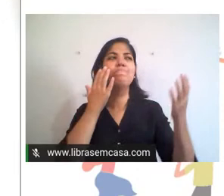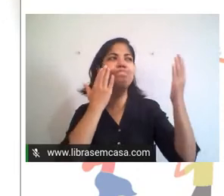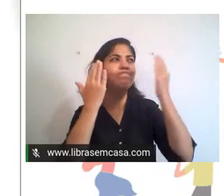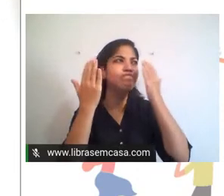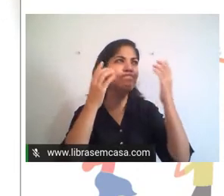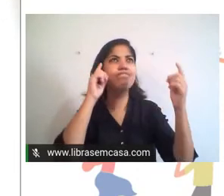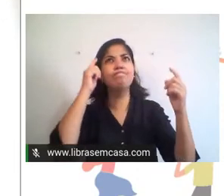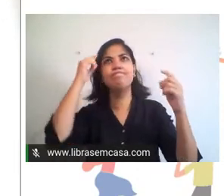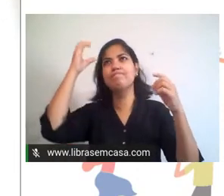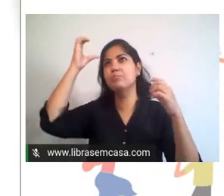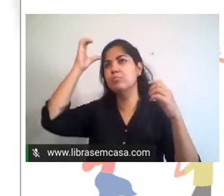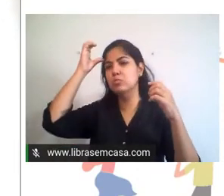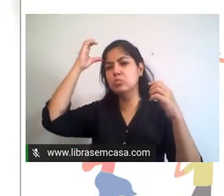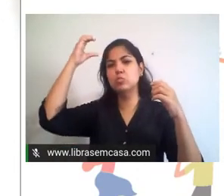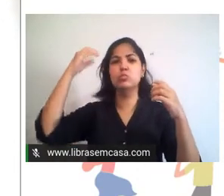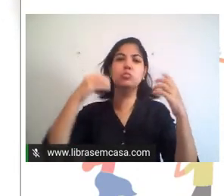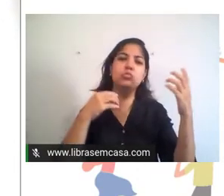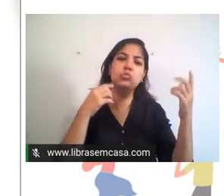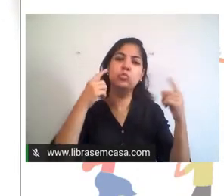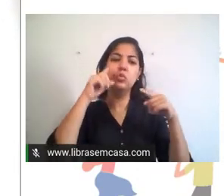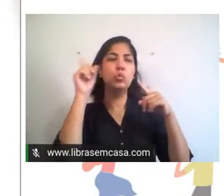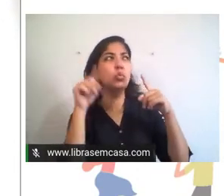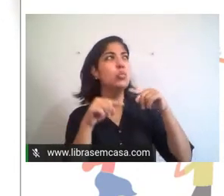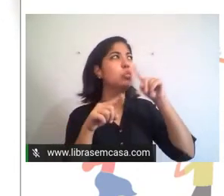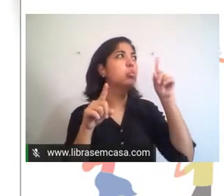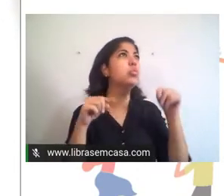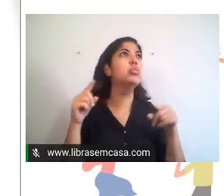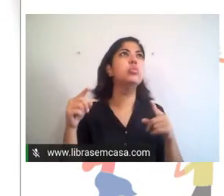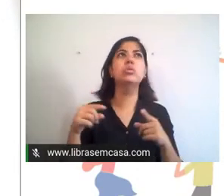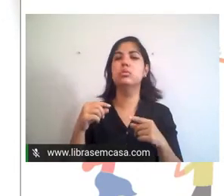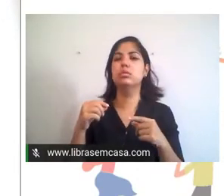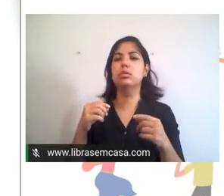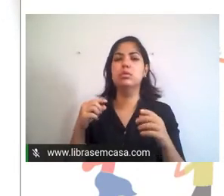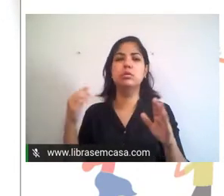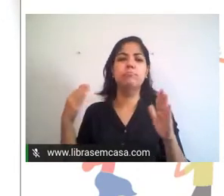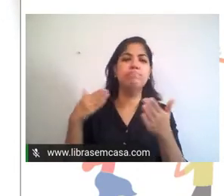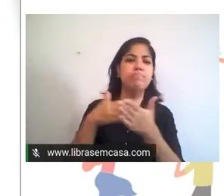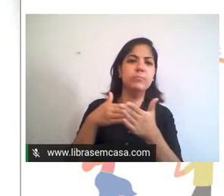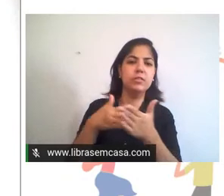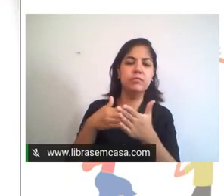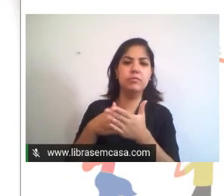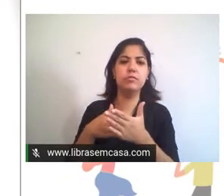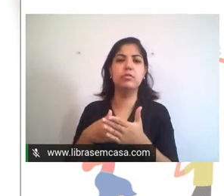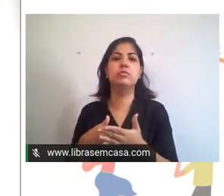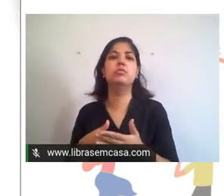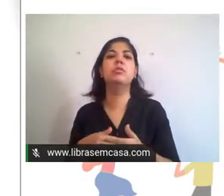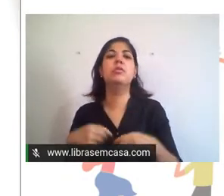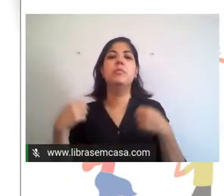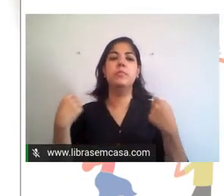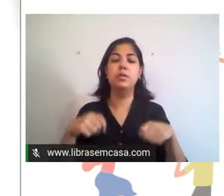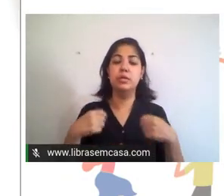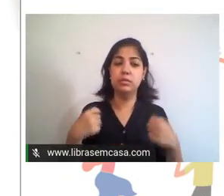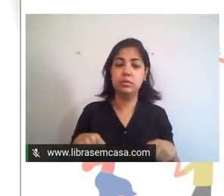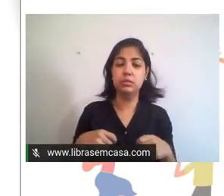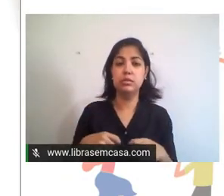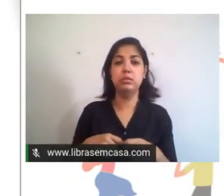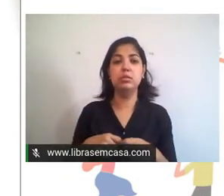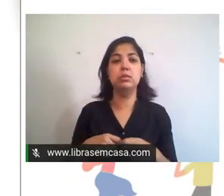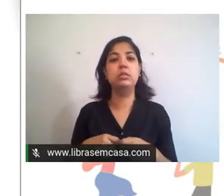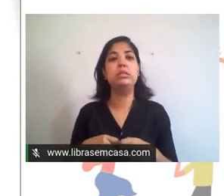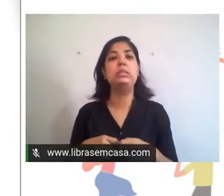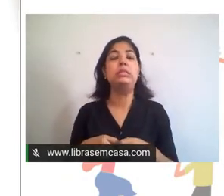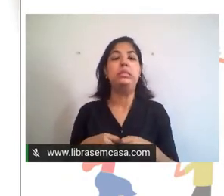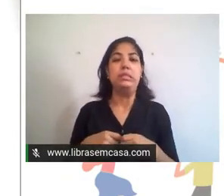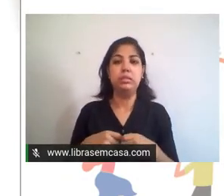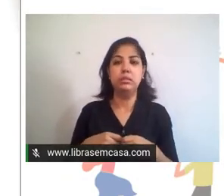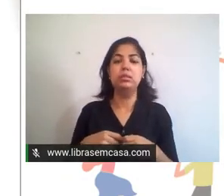agora também está celebrando esse momento, né? Pode ser que tenha limites, pode ser que